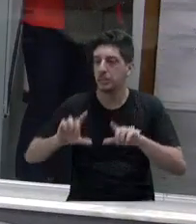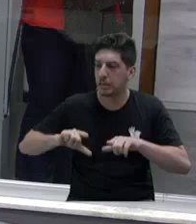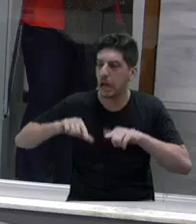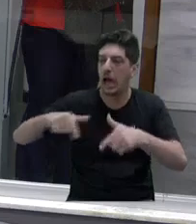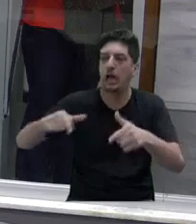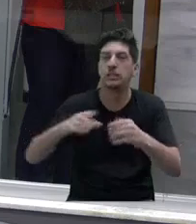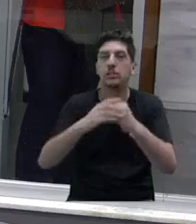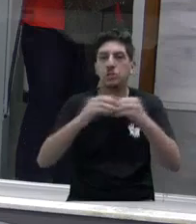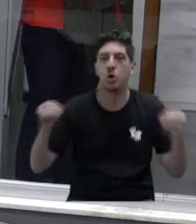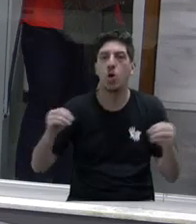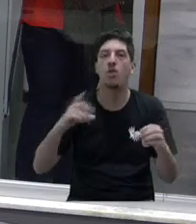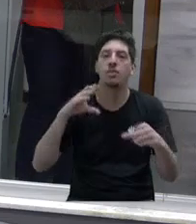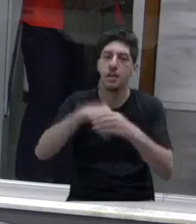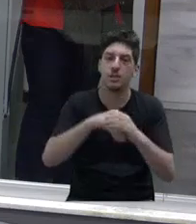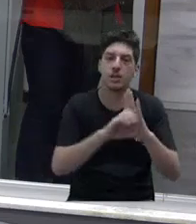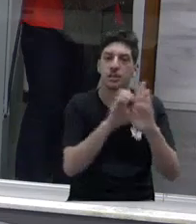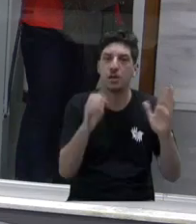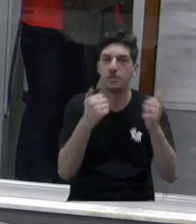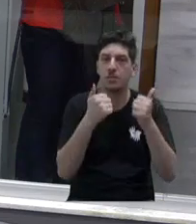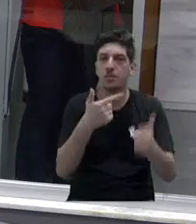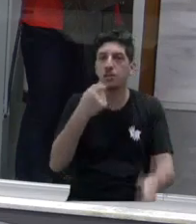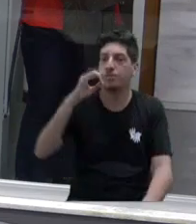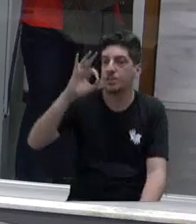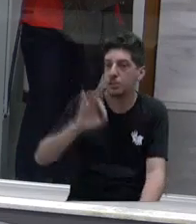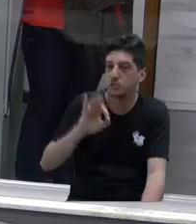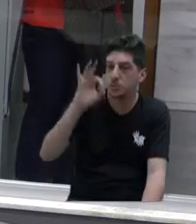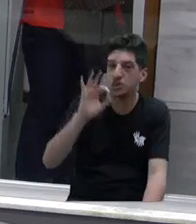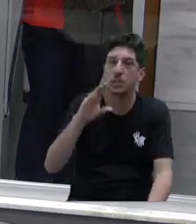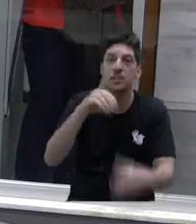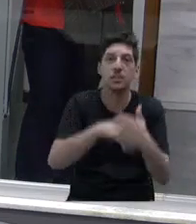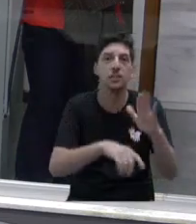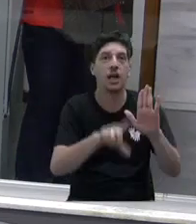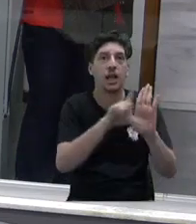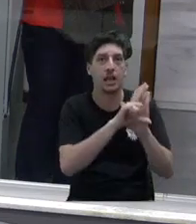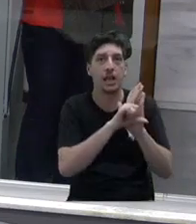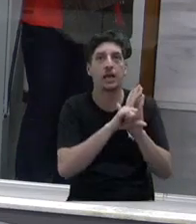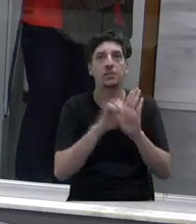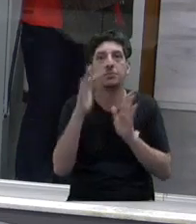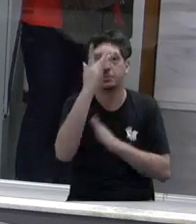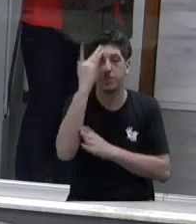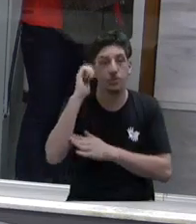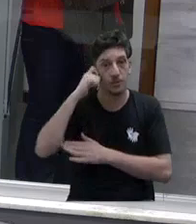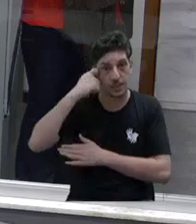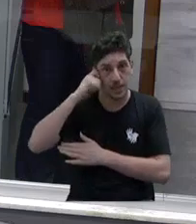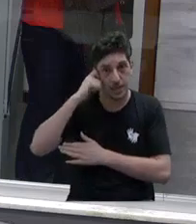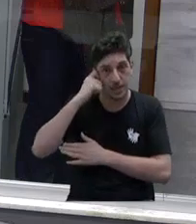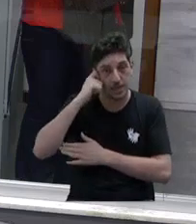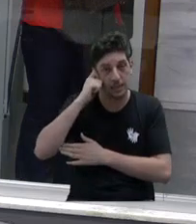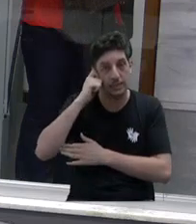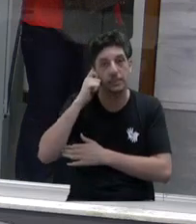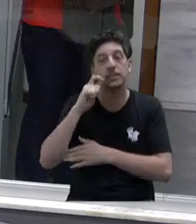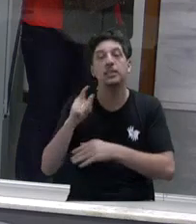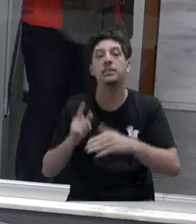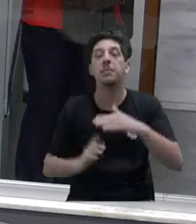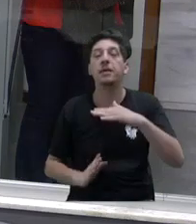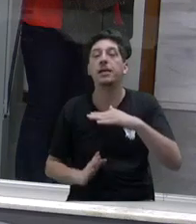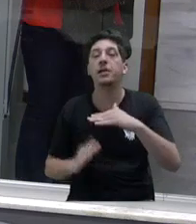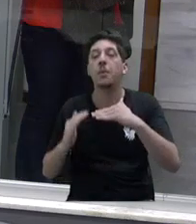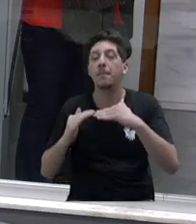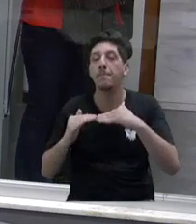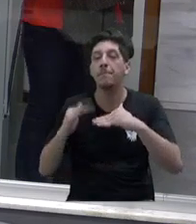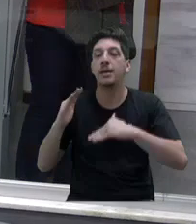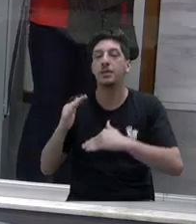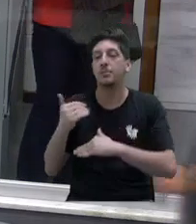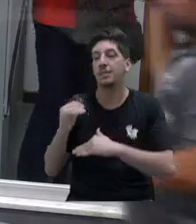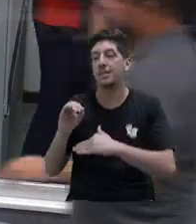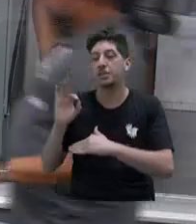nesses editais. Então, os 20% que está previsto na lei para pessoas negras e, no mínimo, 10%